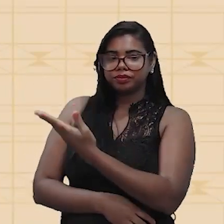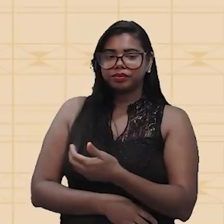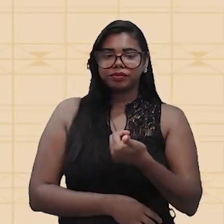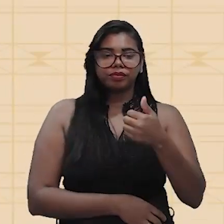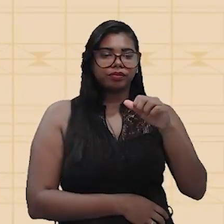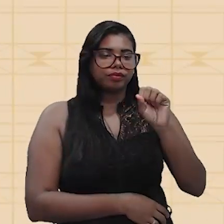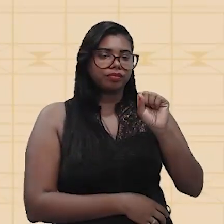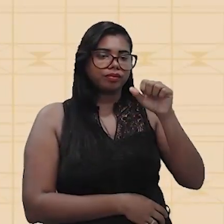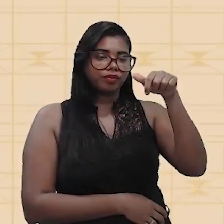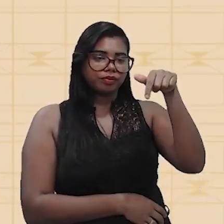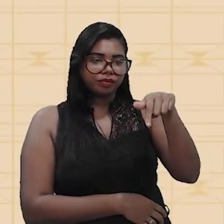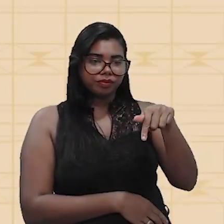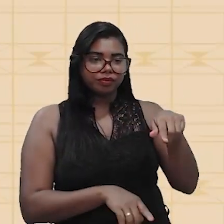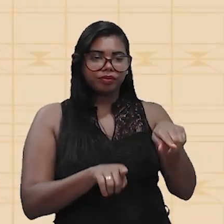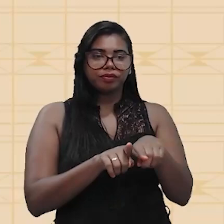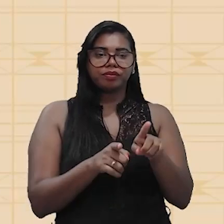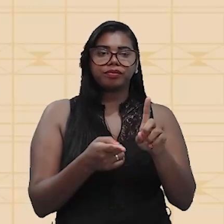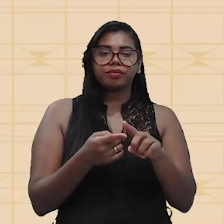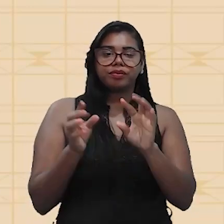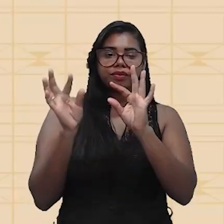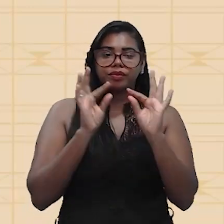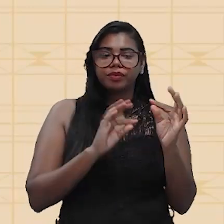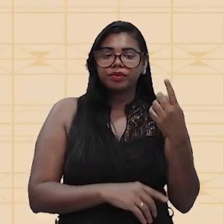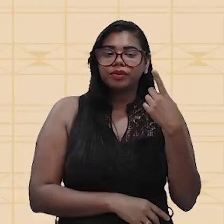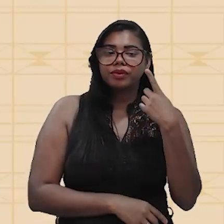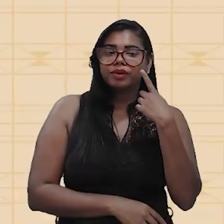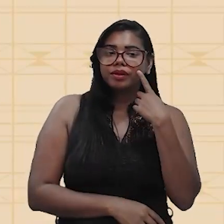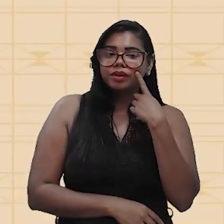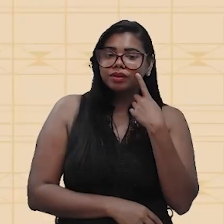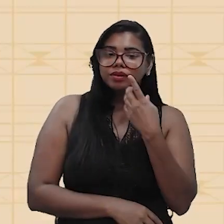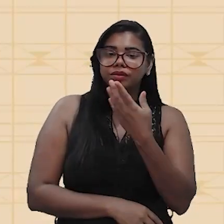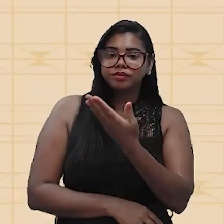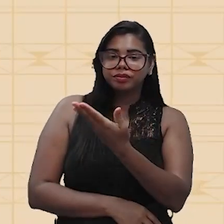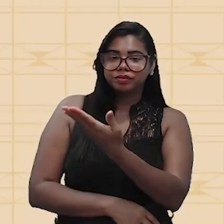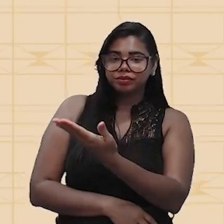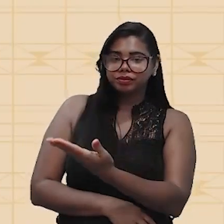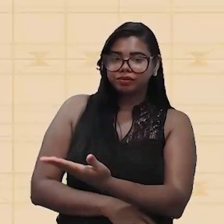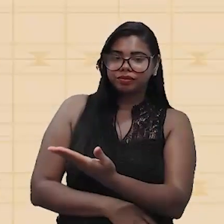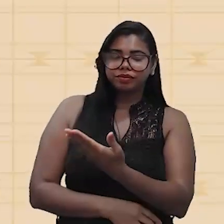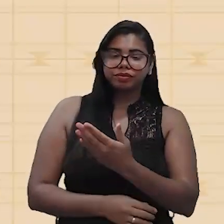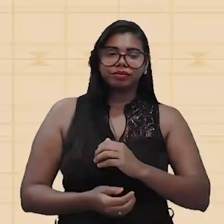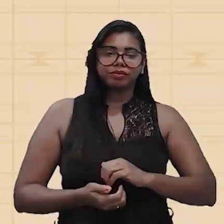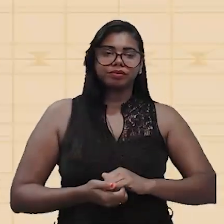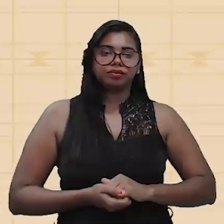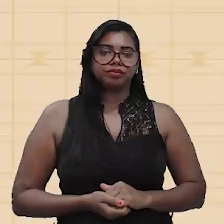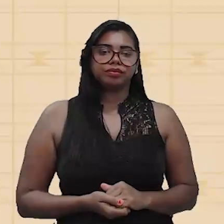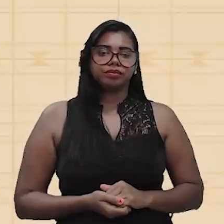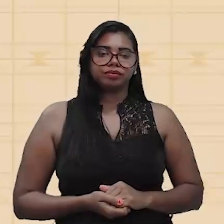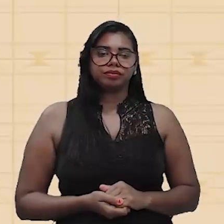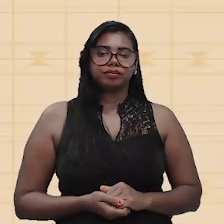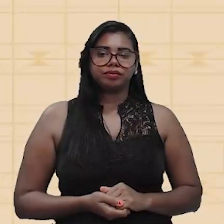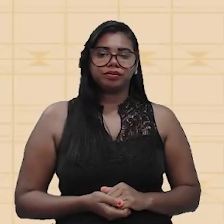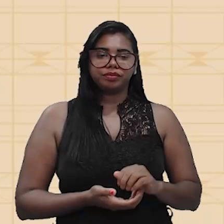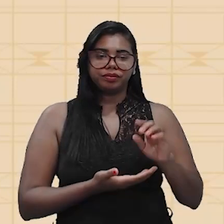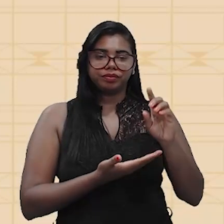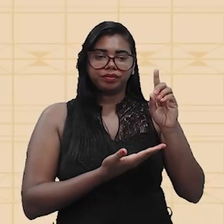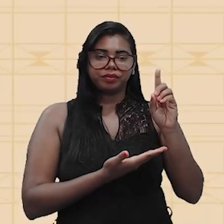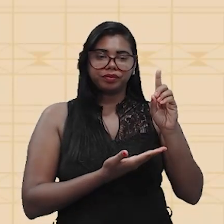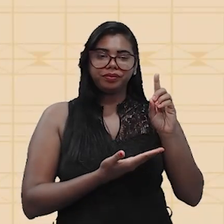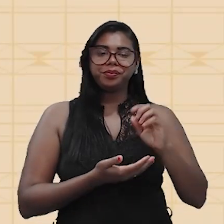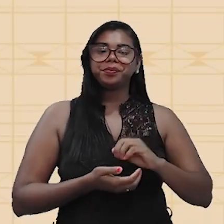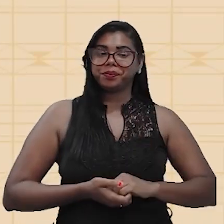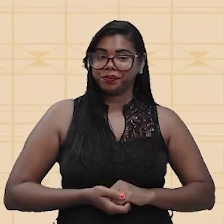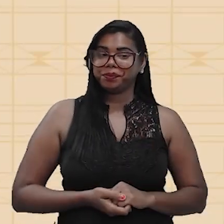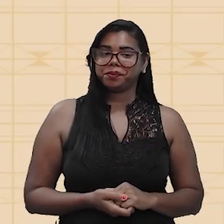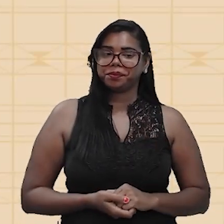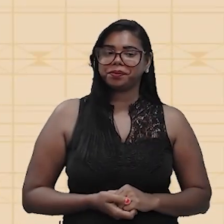e lá você vai ver que vai causar uma fibrilação ventricular, que é o gabarito letra D de doidinho da Rocklândia. Veja